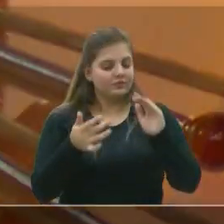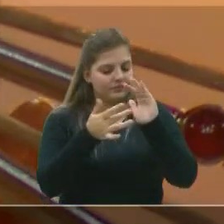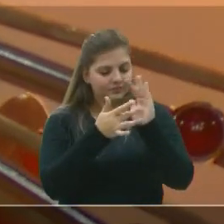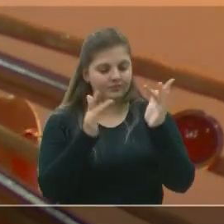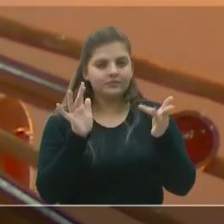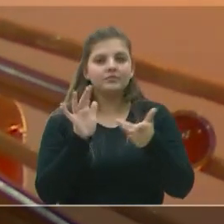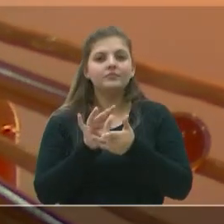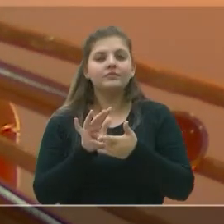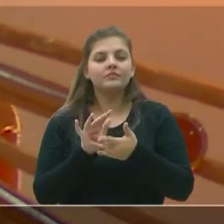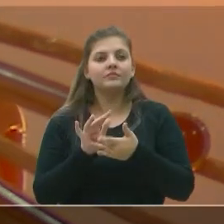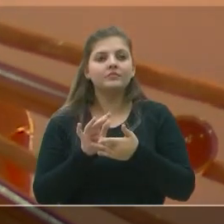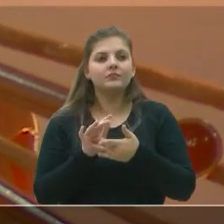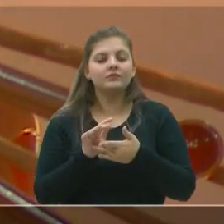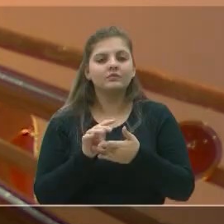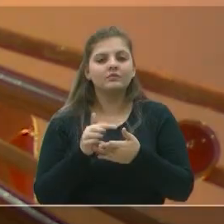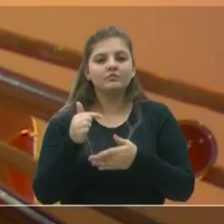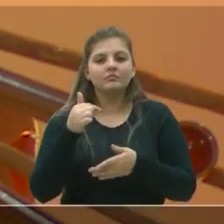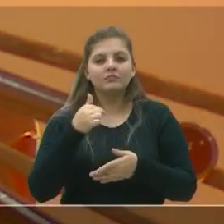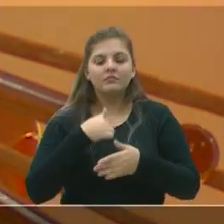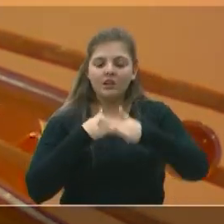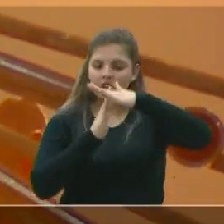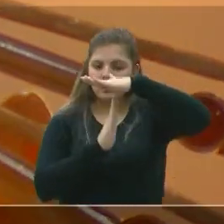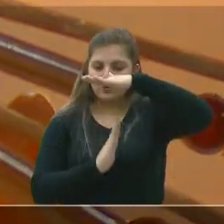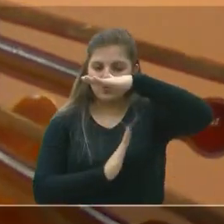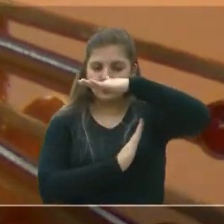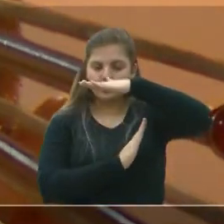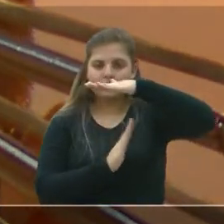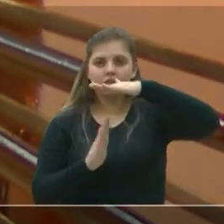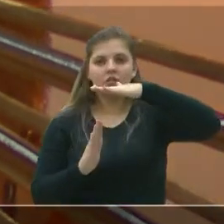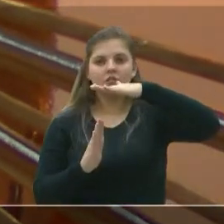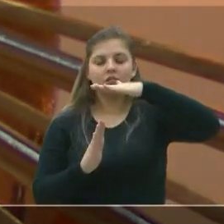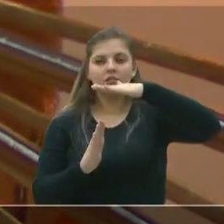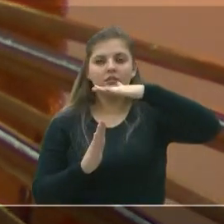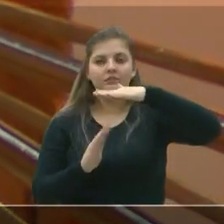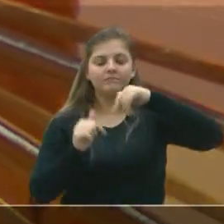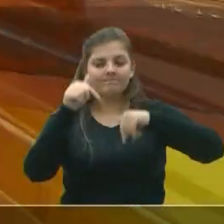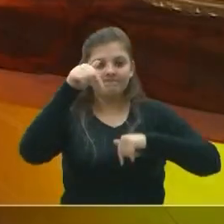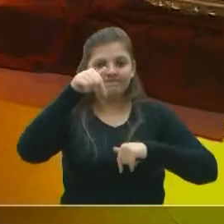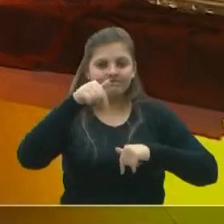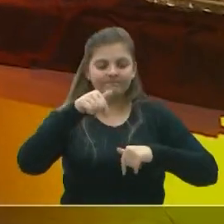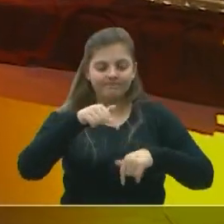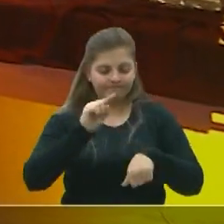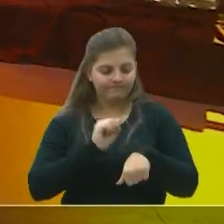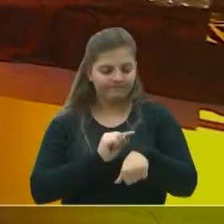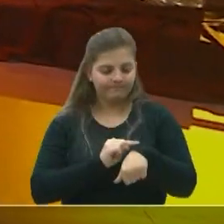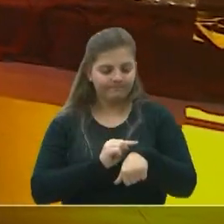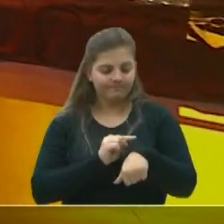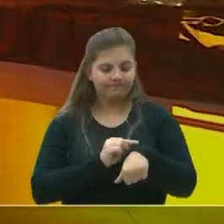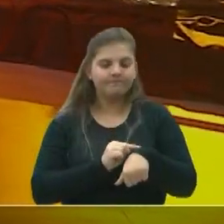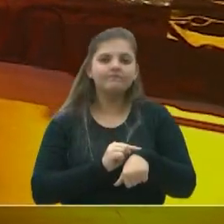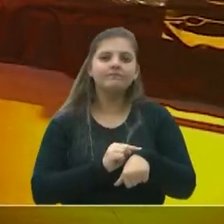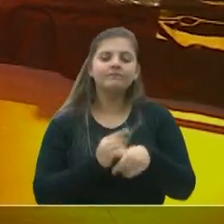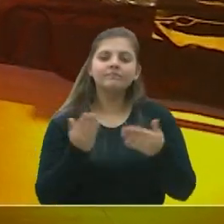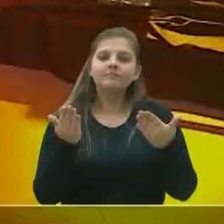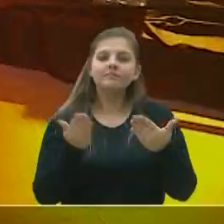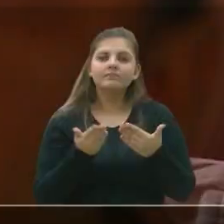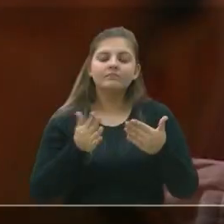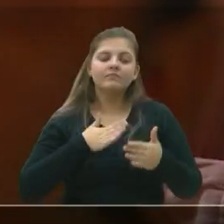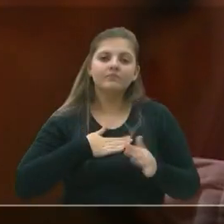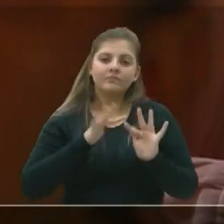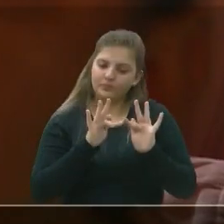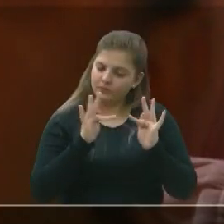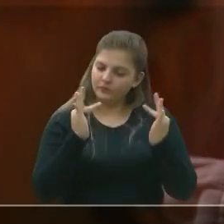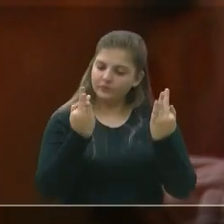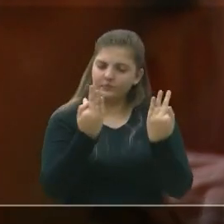Jesus. Eu te consagro. Nesta hora. A minha